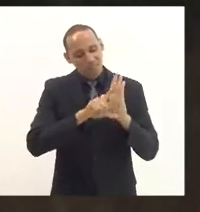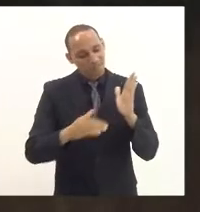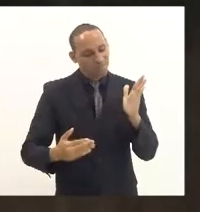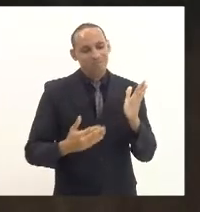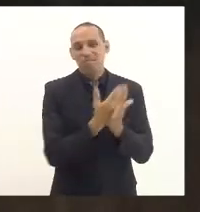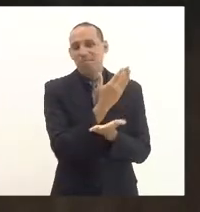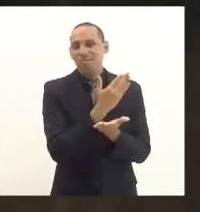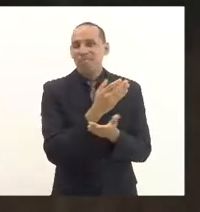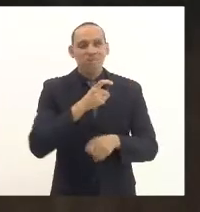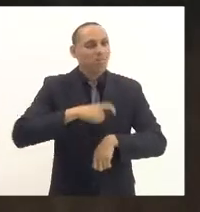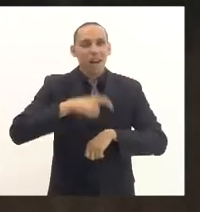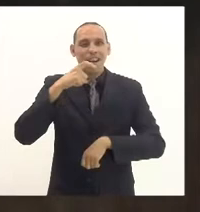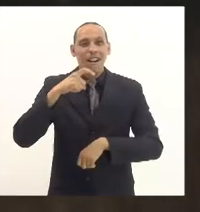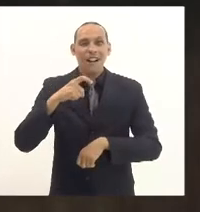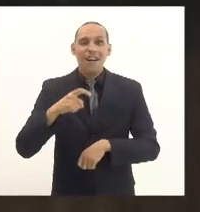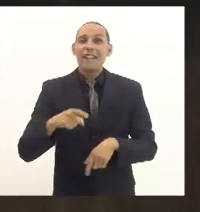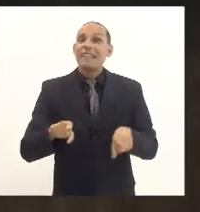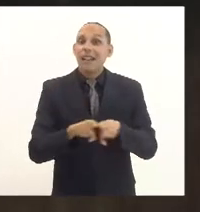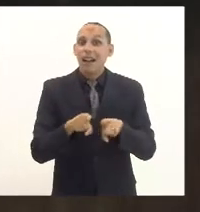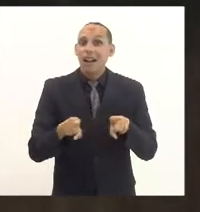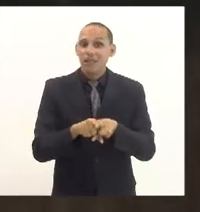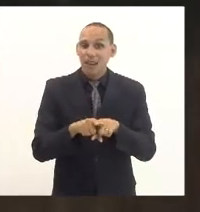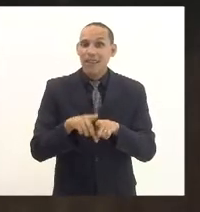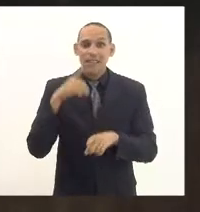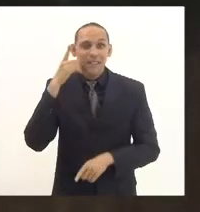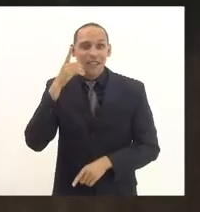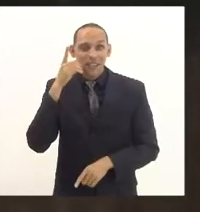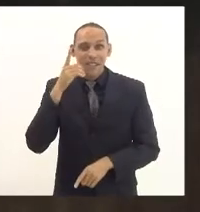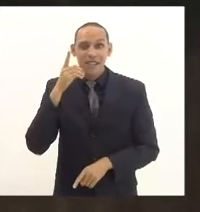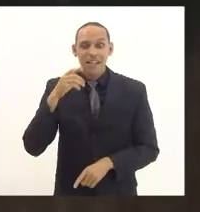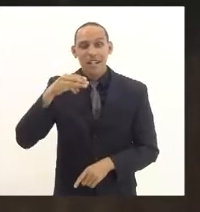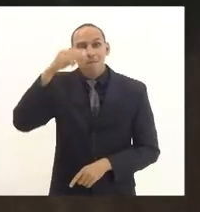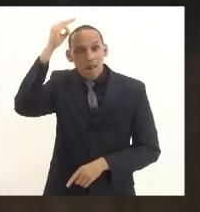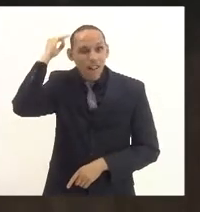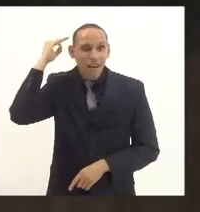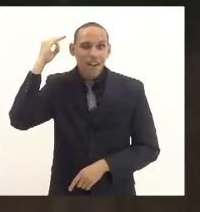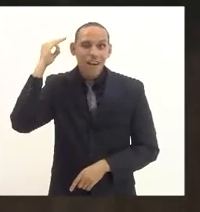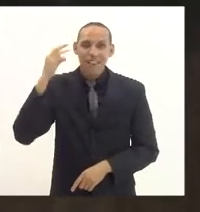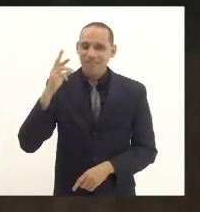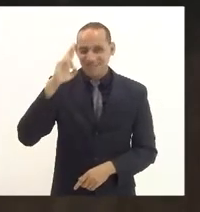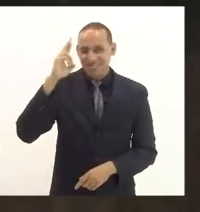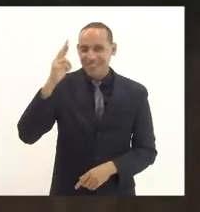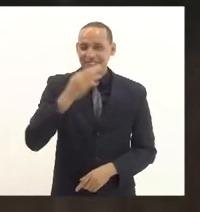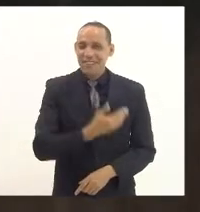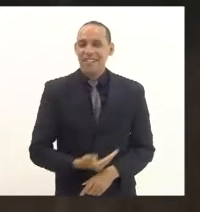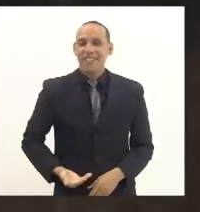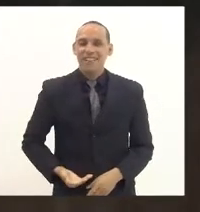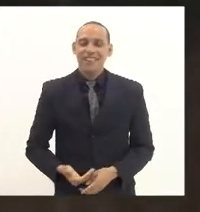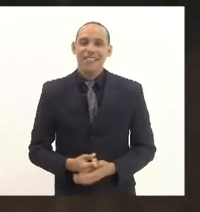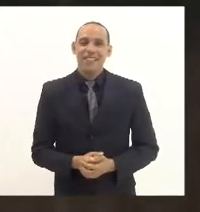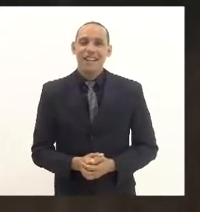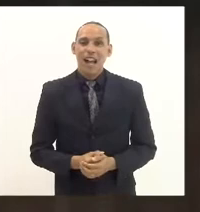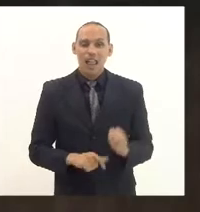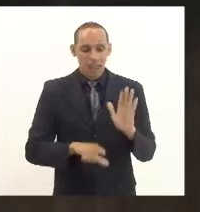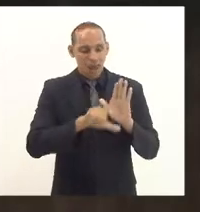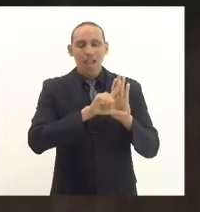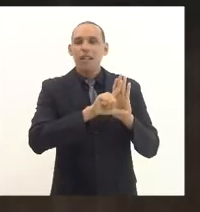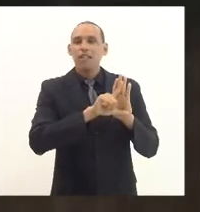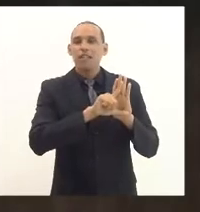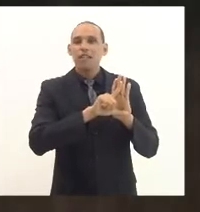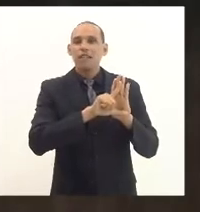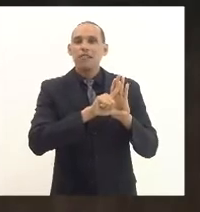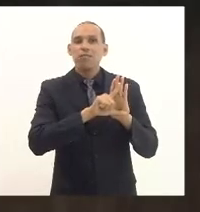aprovada de imediato e de imediato, deputado Márcio Pacheco, líder do governo, que essa lei possa